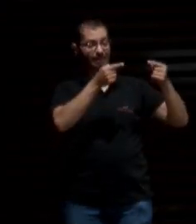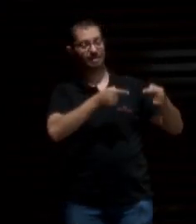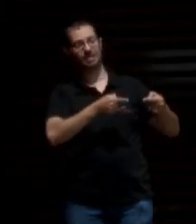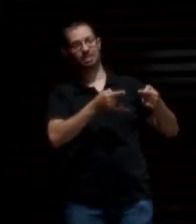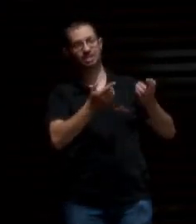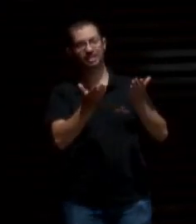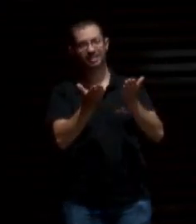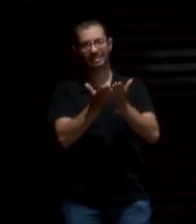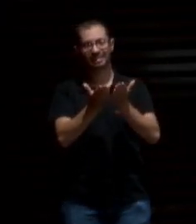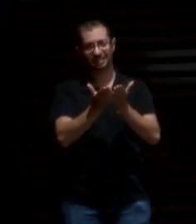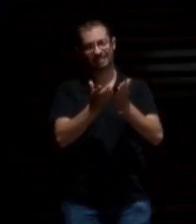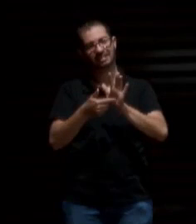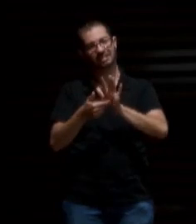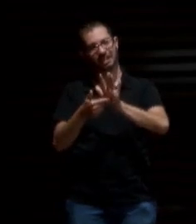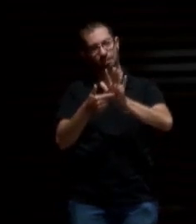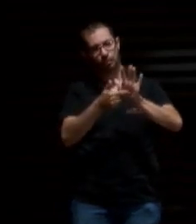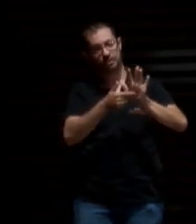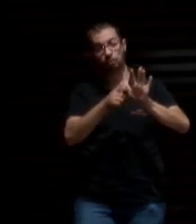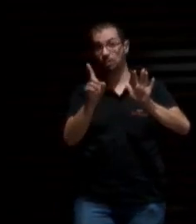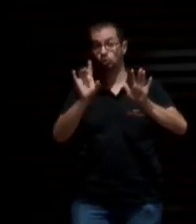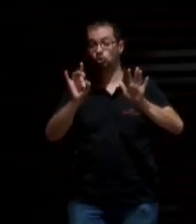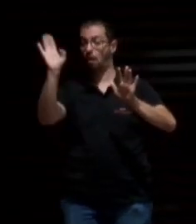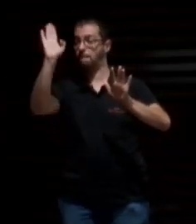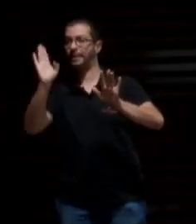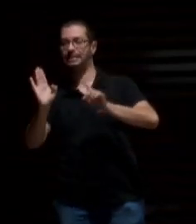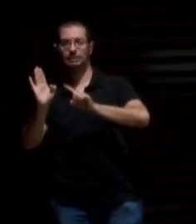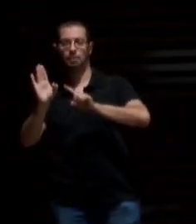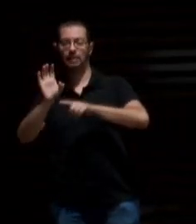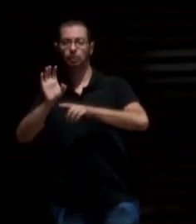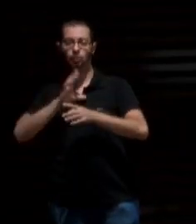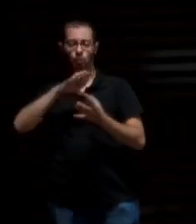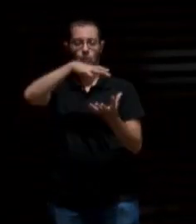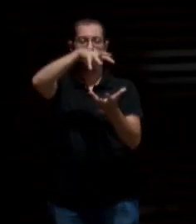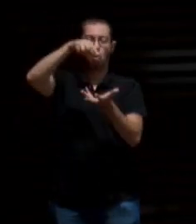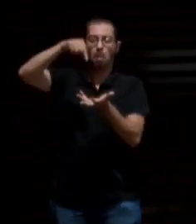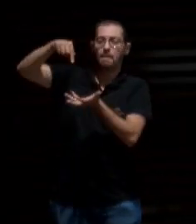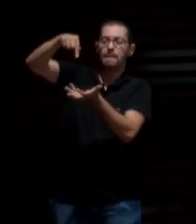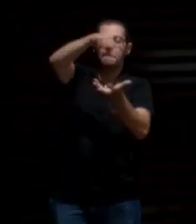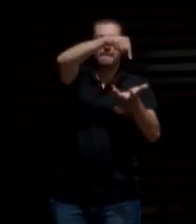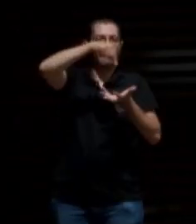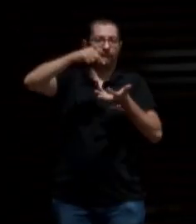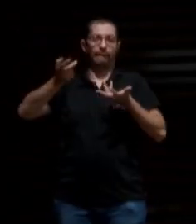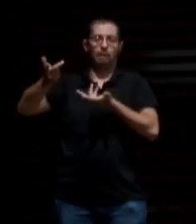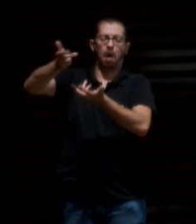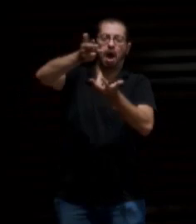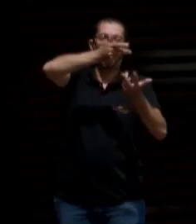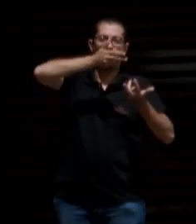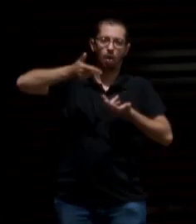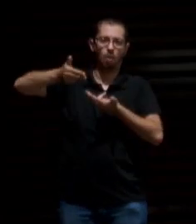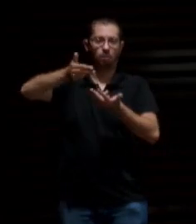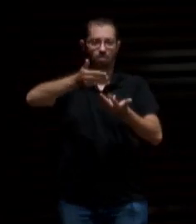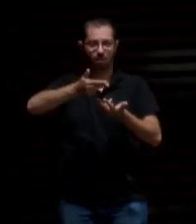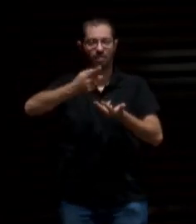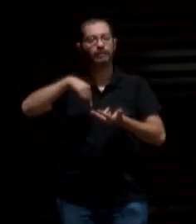que está se delineando não só no Brasil, mas no mundo inteiro, os irmãos estão vendo claramente. E nós estamos caminhando